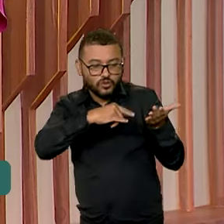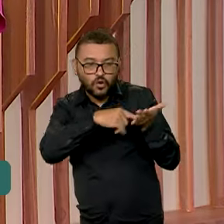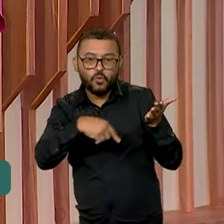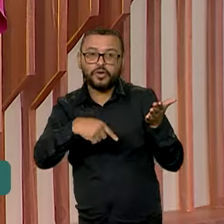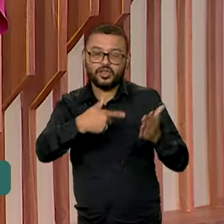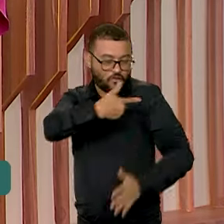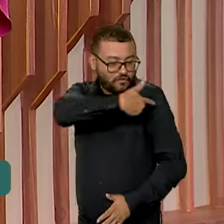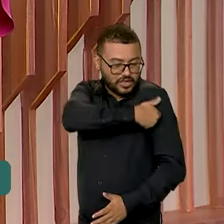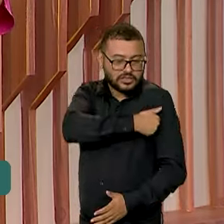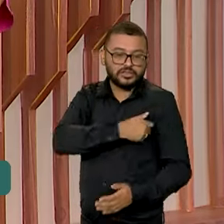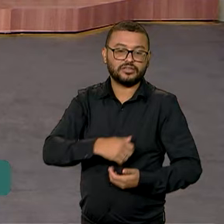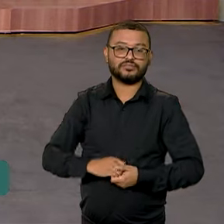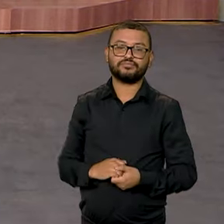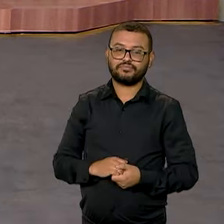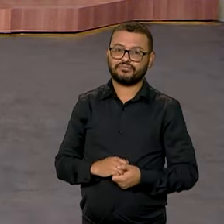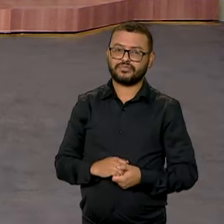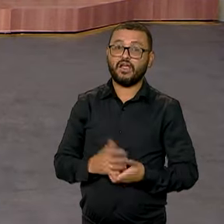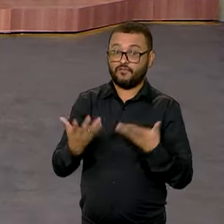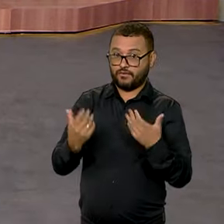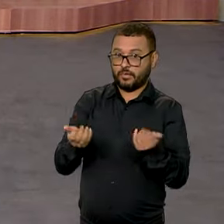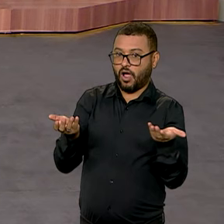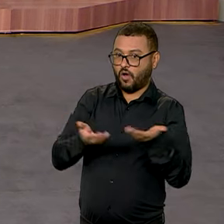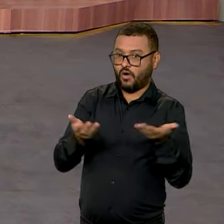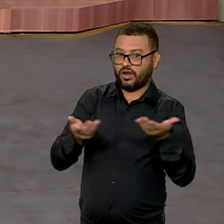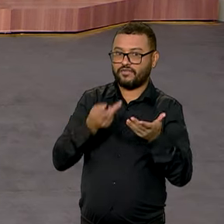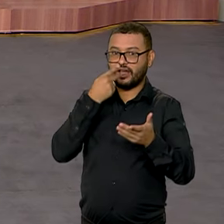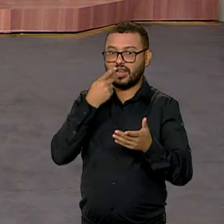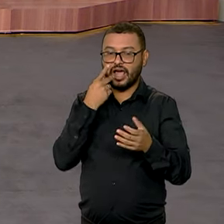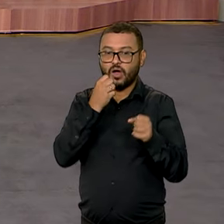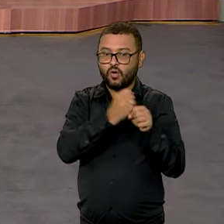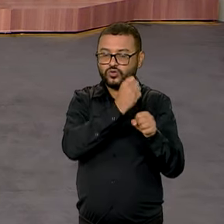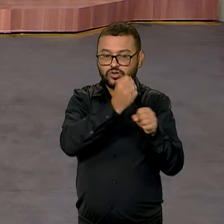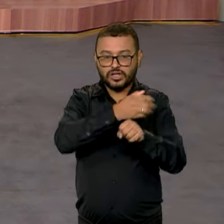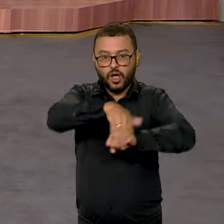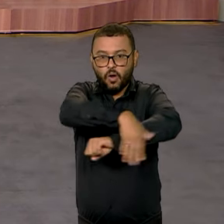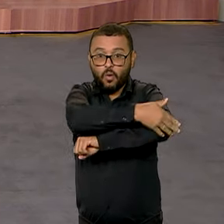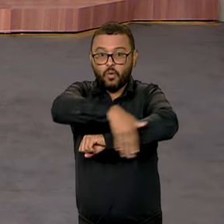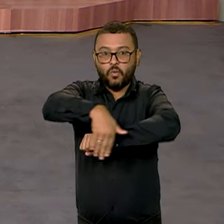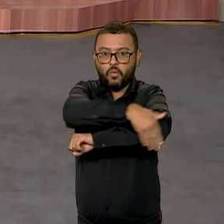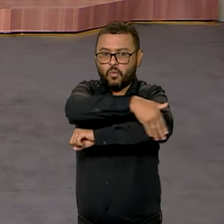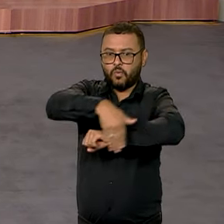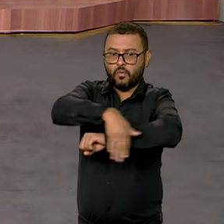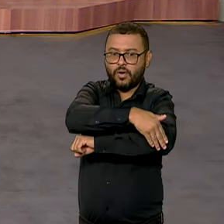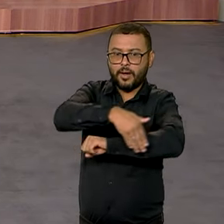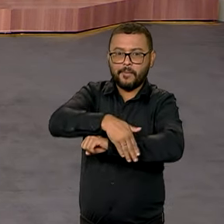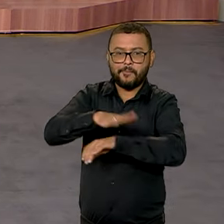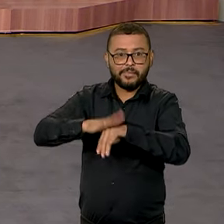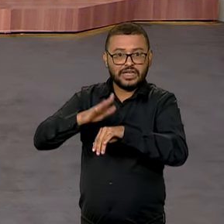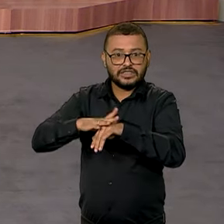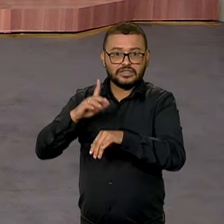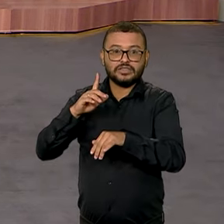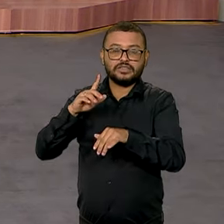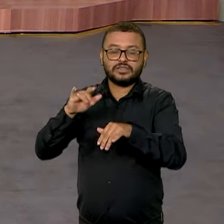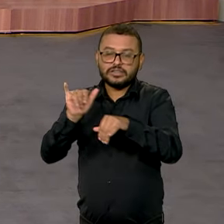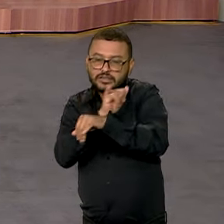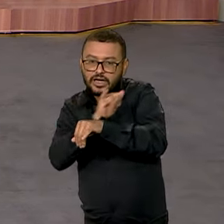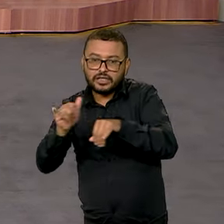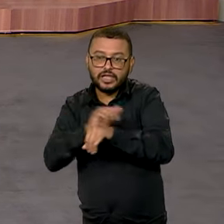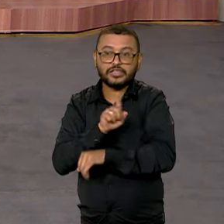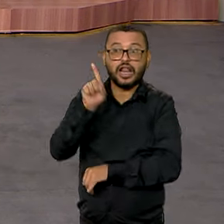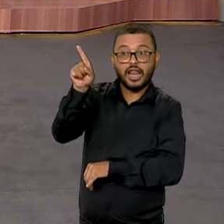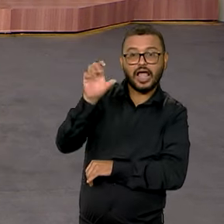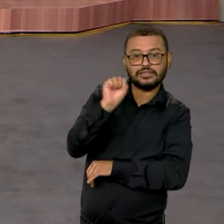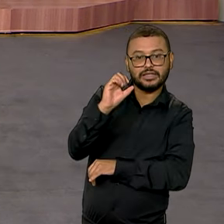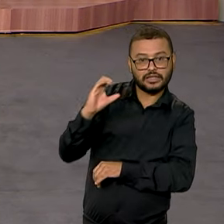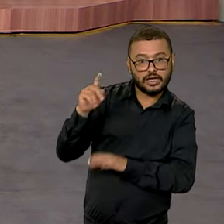de vacinação. Vamos falar agora da recuperação de rodovias. Uma das regiões mais estratégicas do ponto de